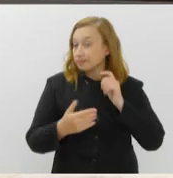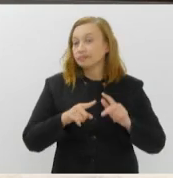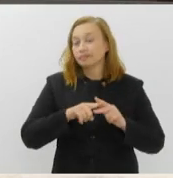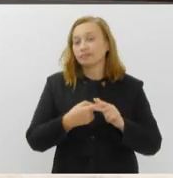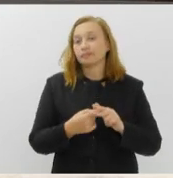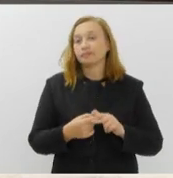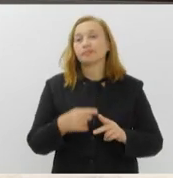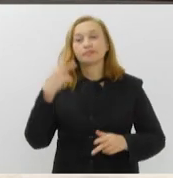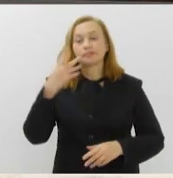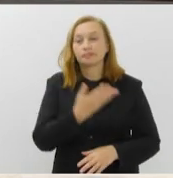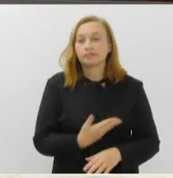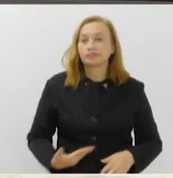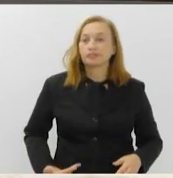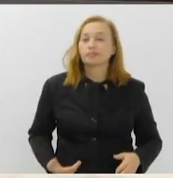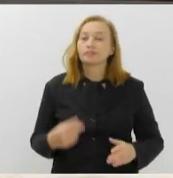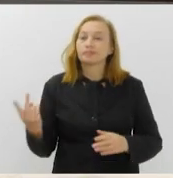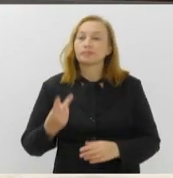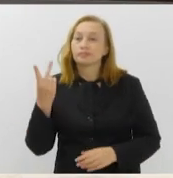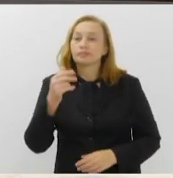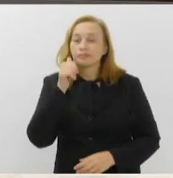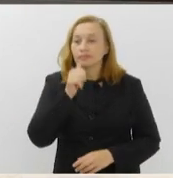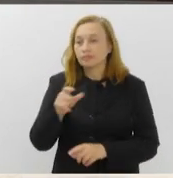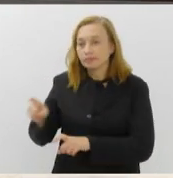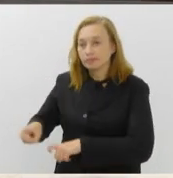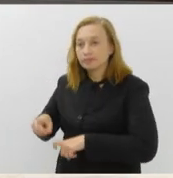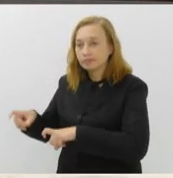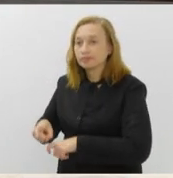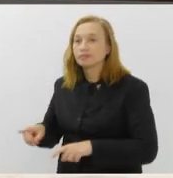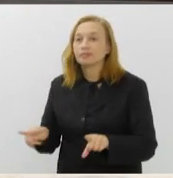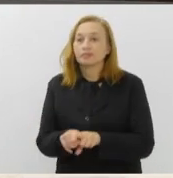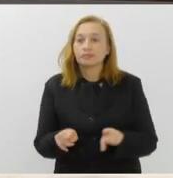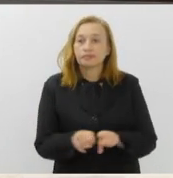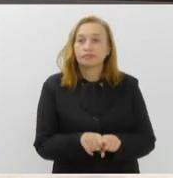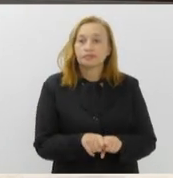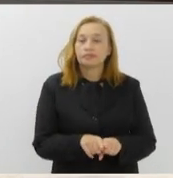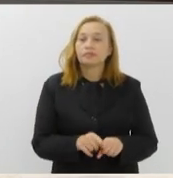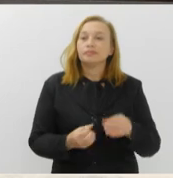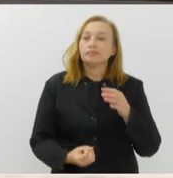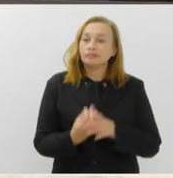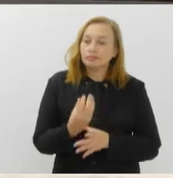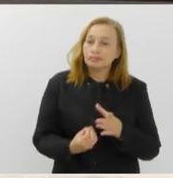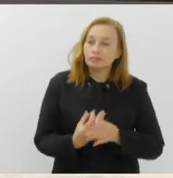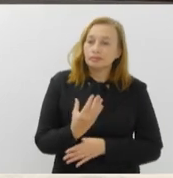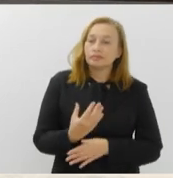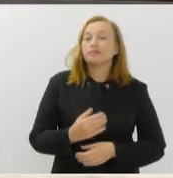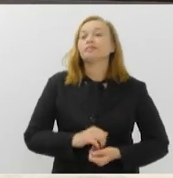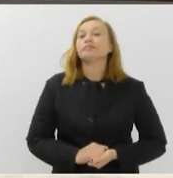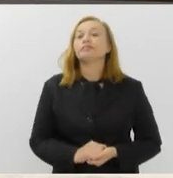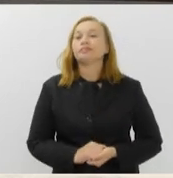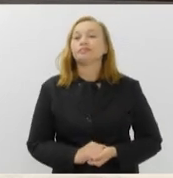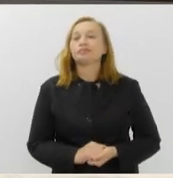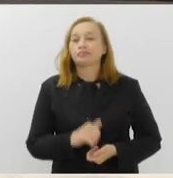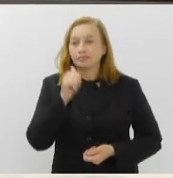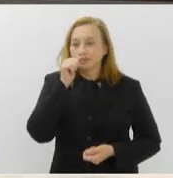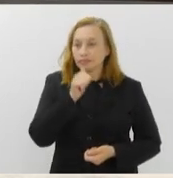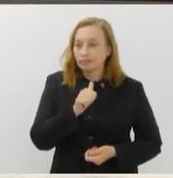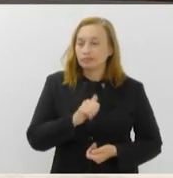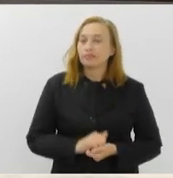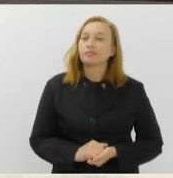da política de valorização das mulheres camponesas, bem como ampliar fomentos produtivos específicos para as